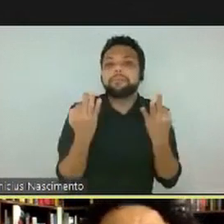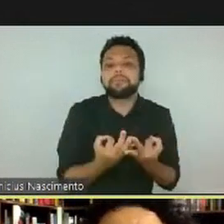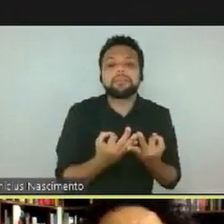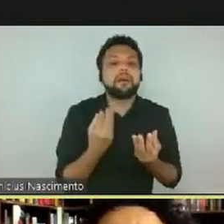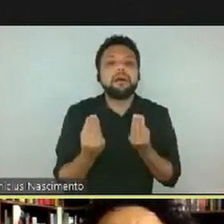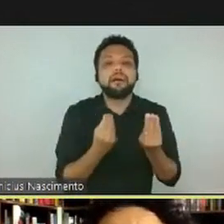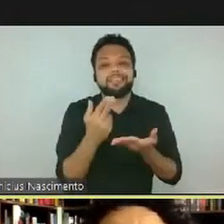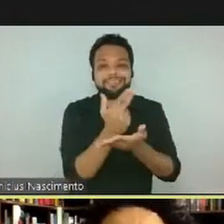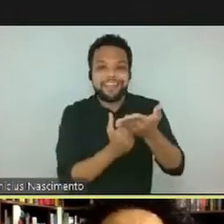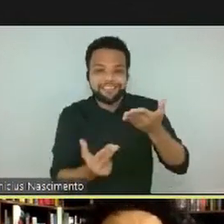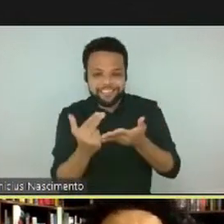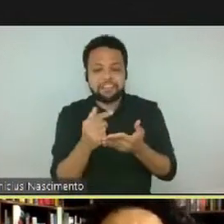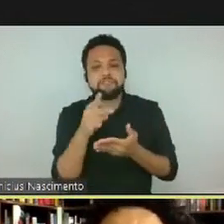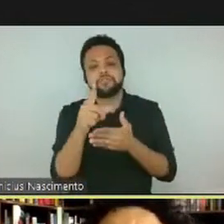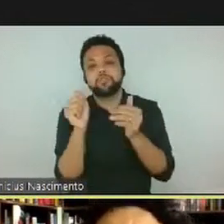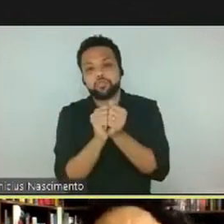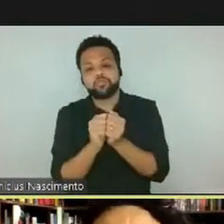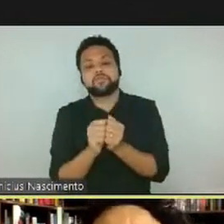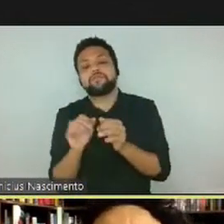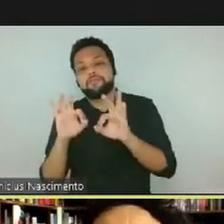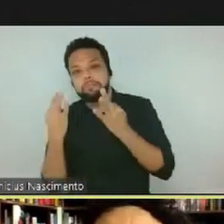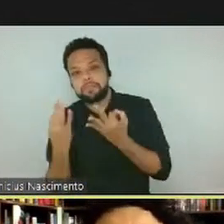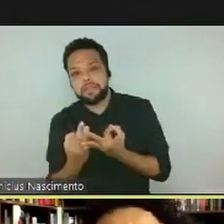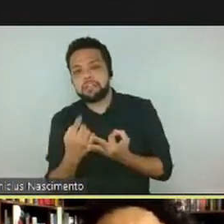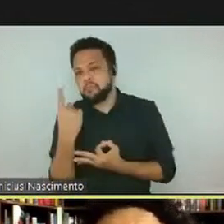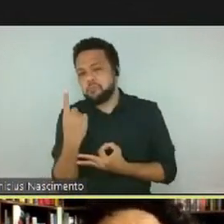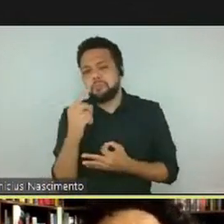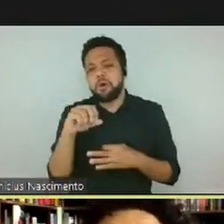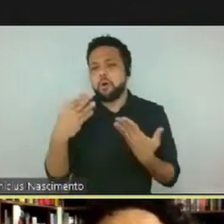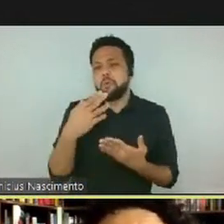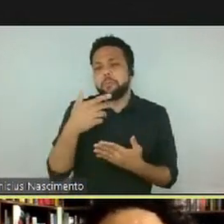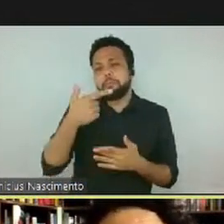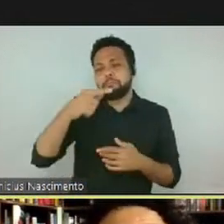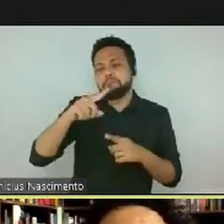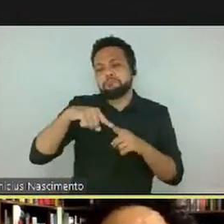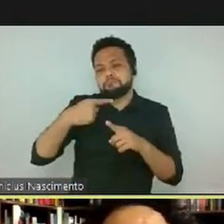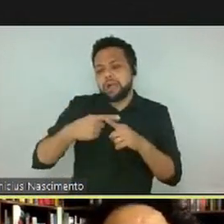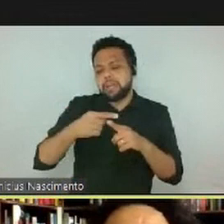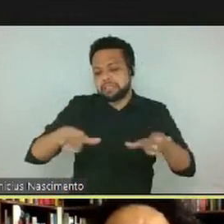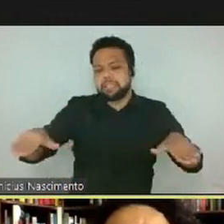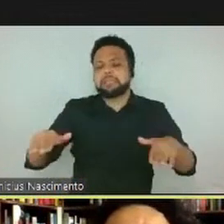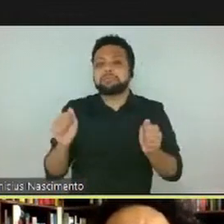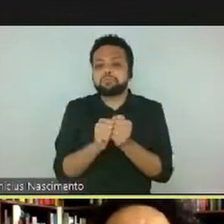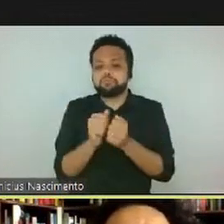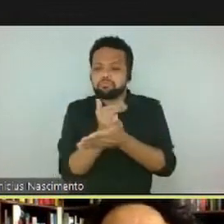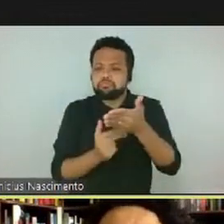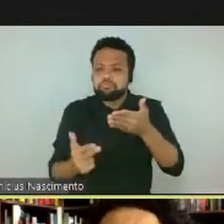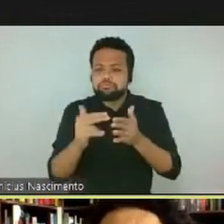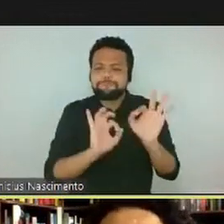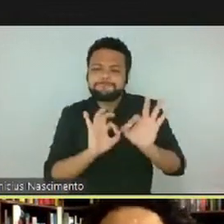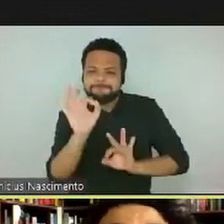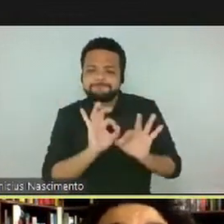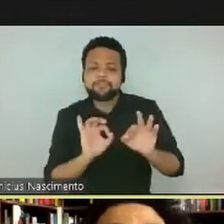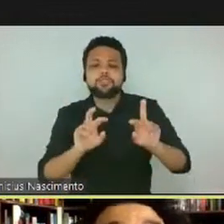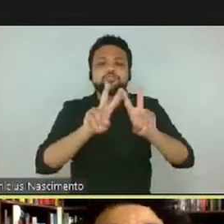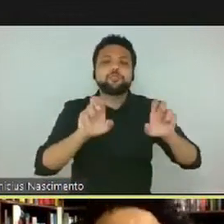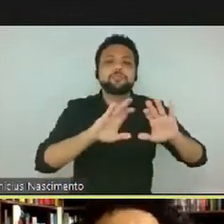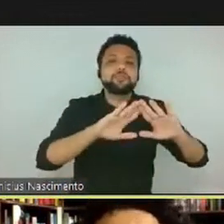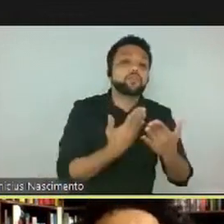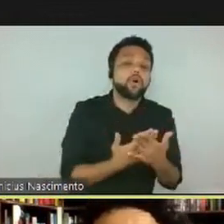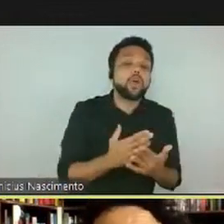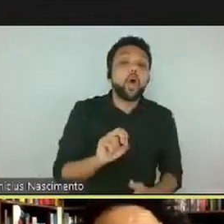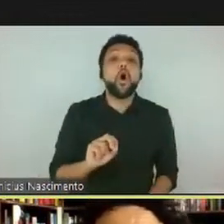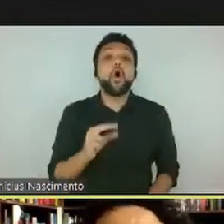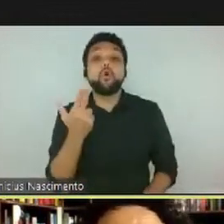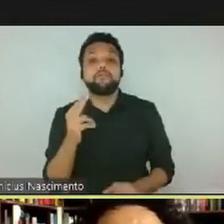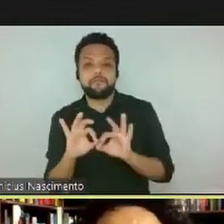com os giz de cera e em uma das folhas em branco presentes no kit, elaborem um desenho sobre a escola ou sobre a